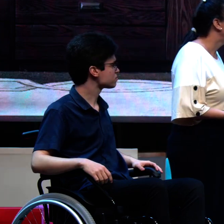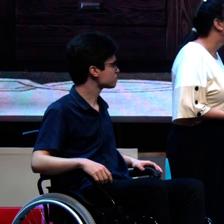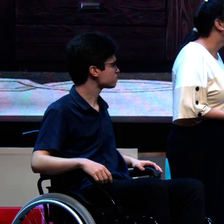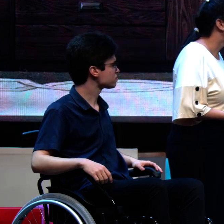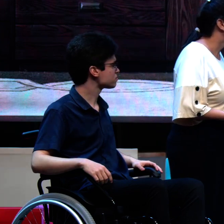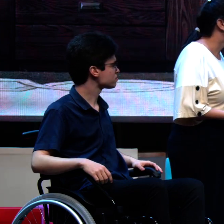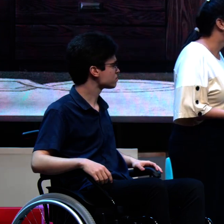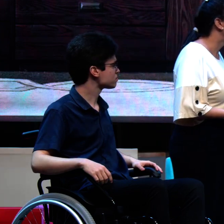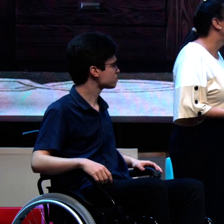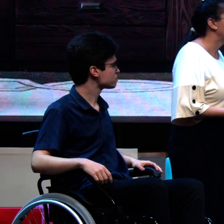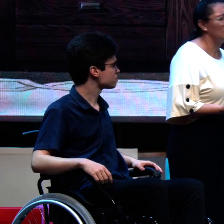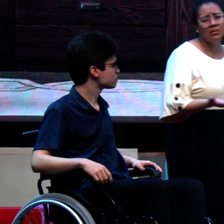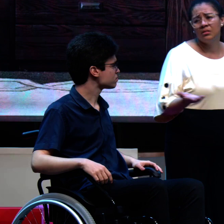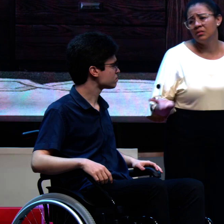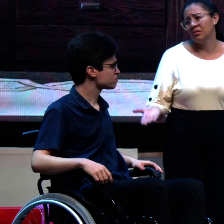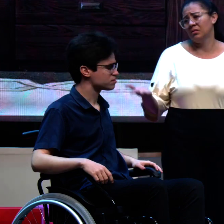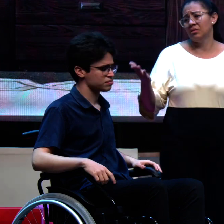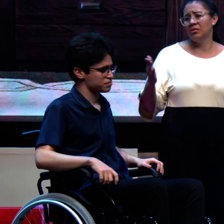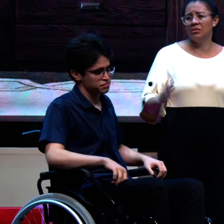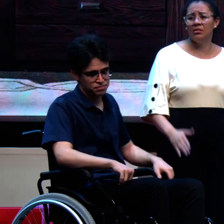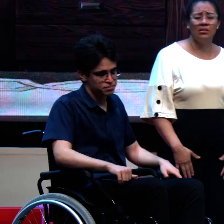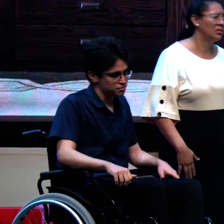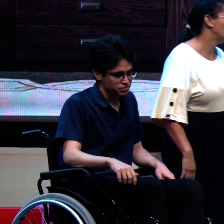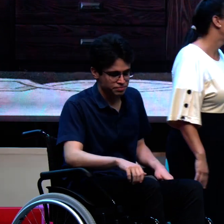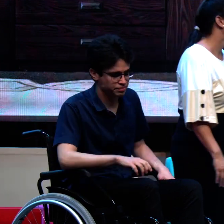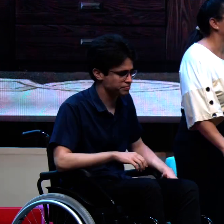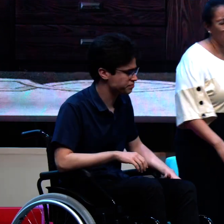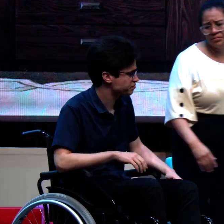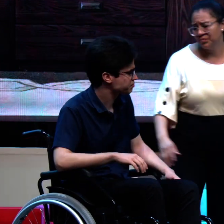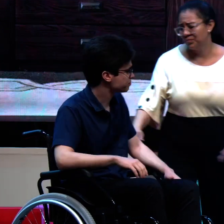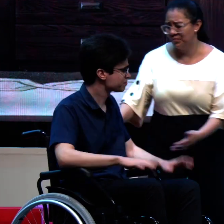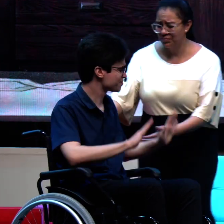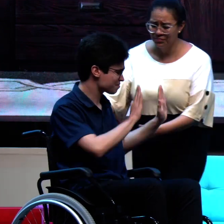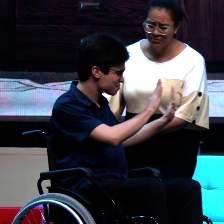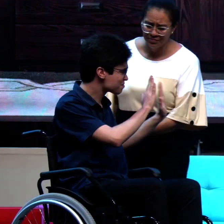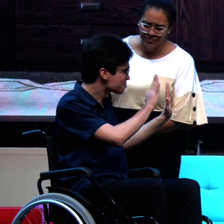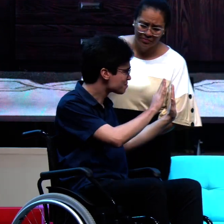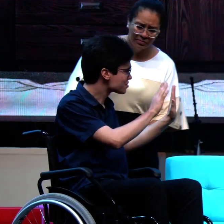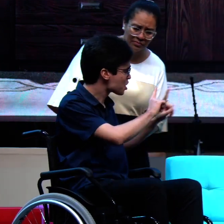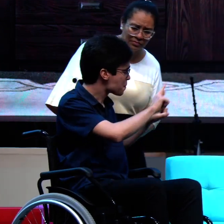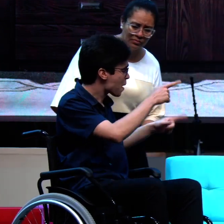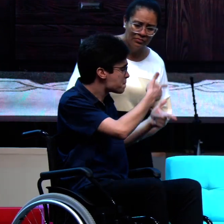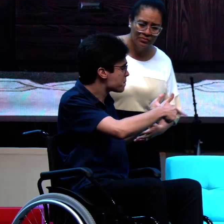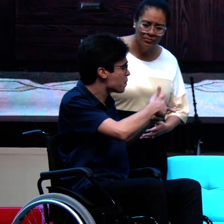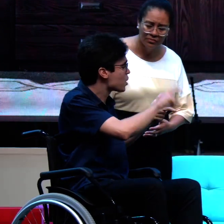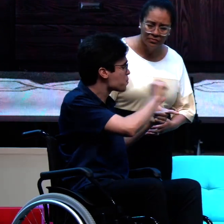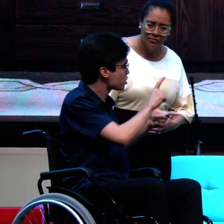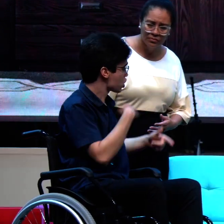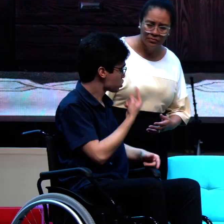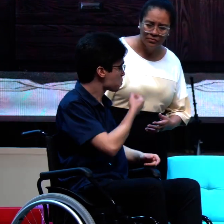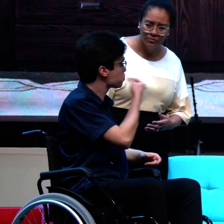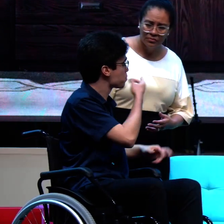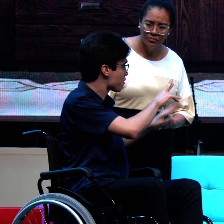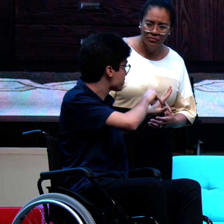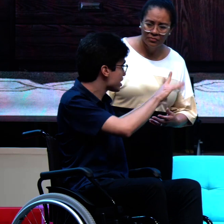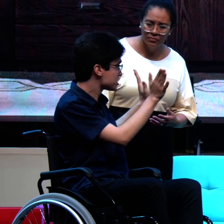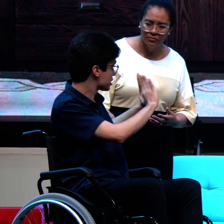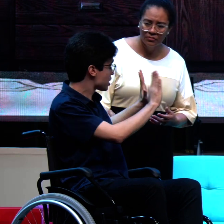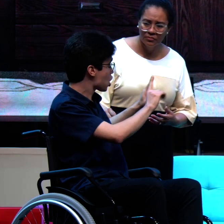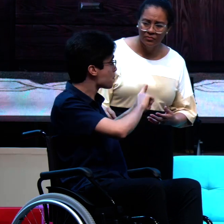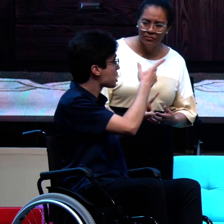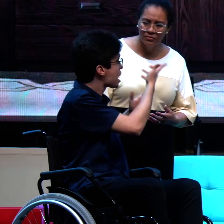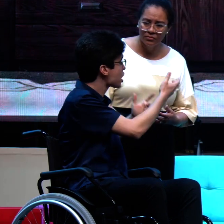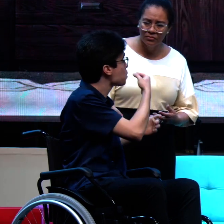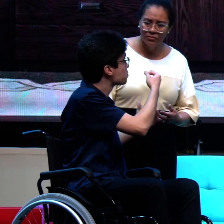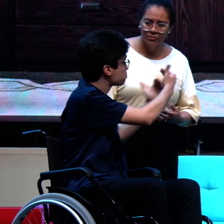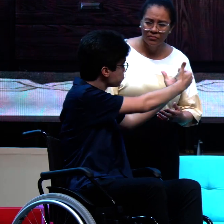em mim não me dá esse peso de culpa mais. Olha, o problema não é termos opiniões diferentes, mas ela